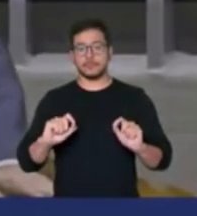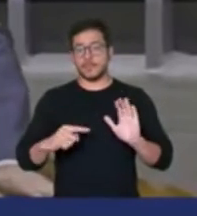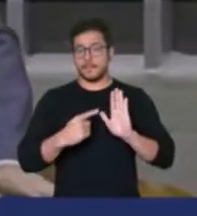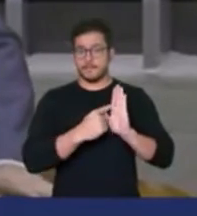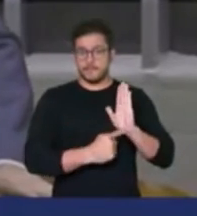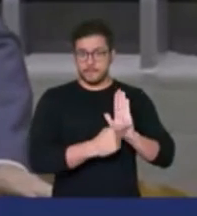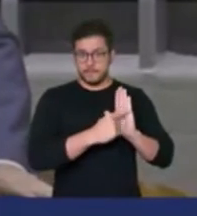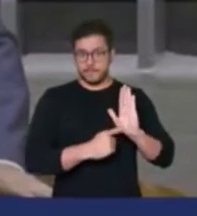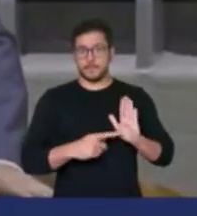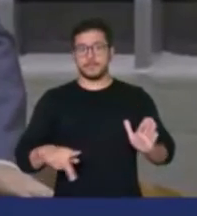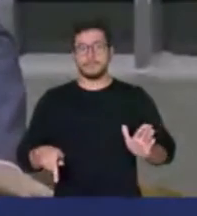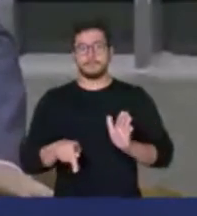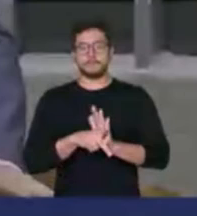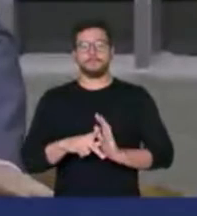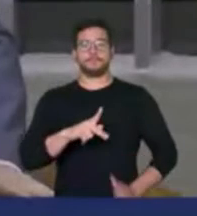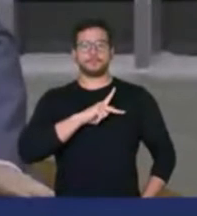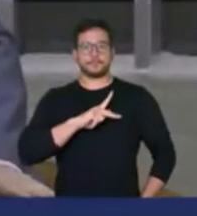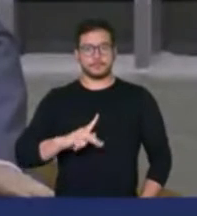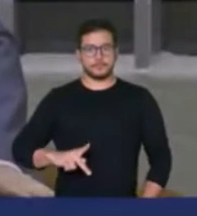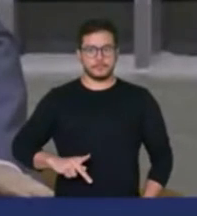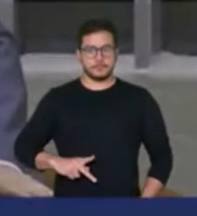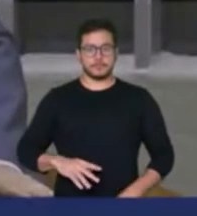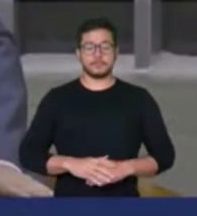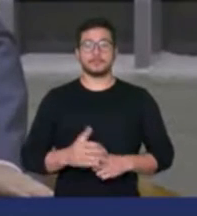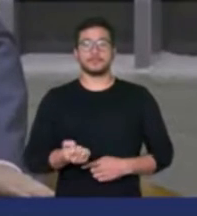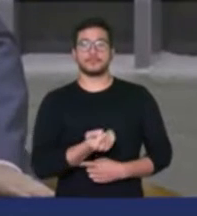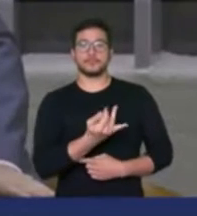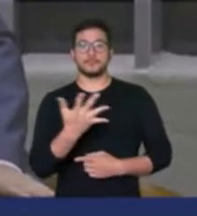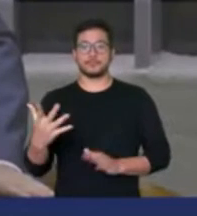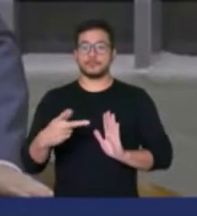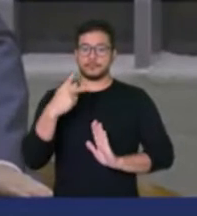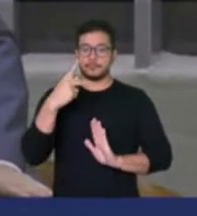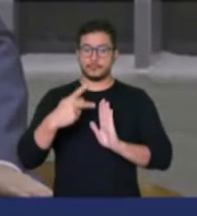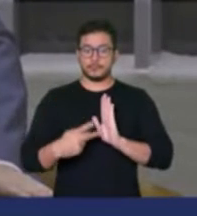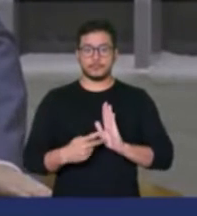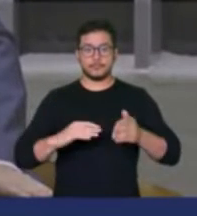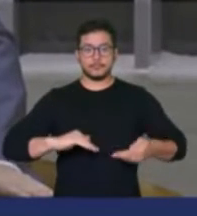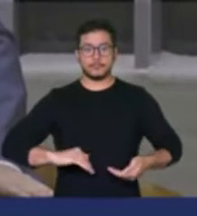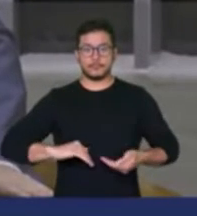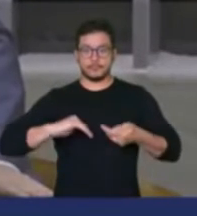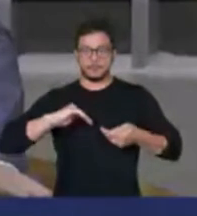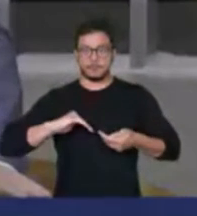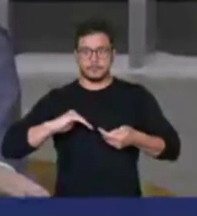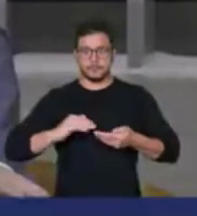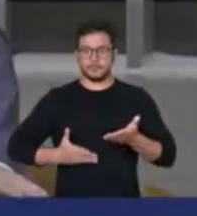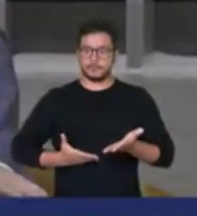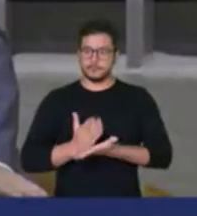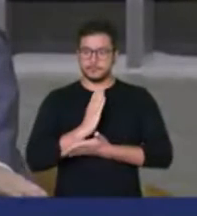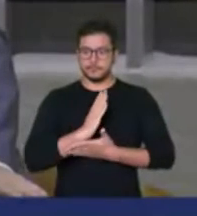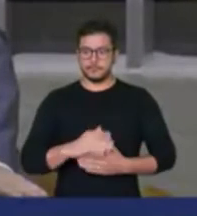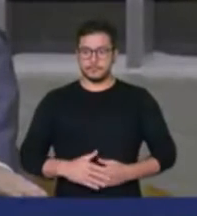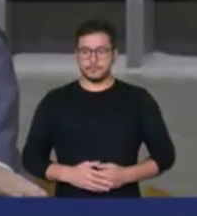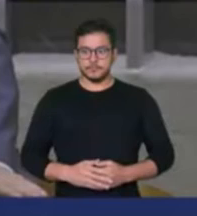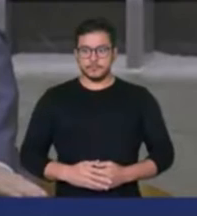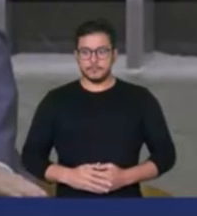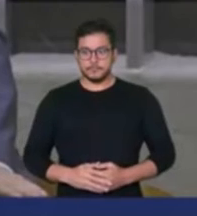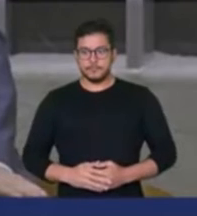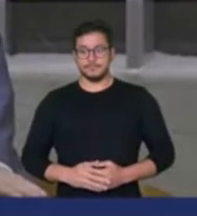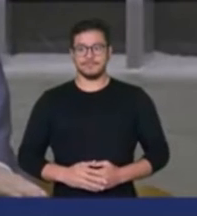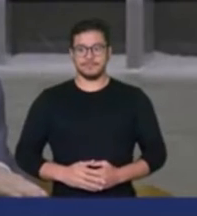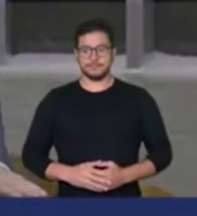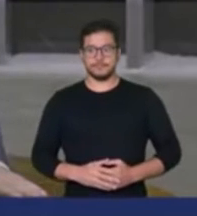a diversos projetos aprovados pelo Congresso Nacional. Mas sabemos muito bem